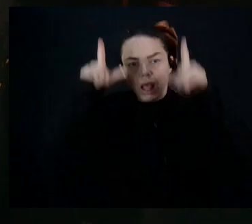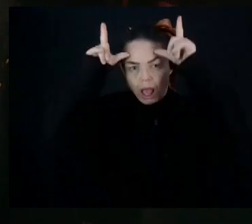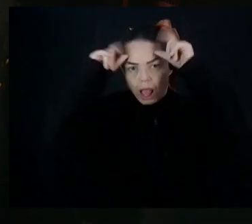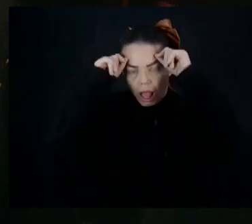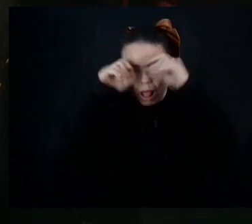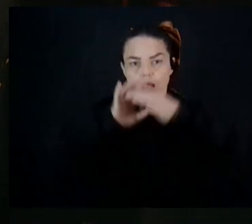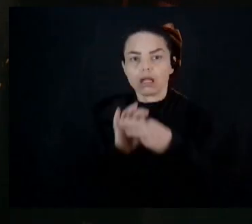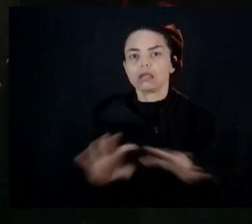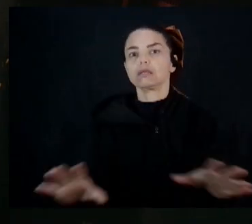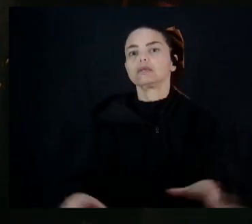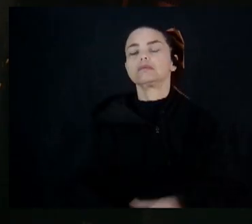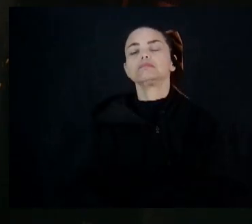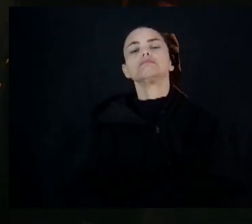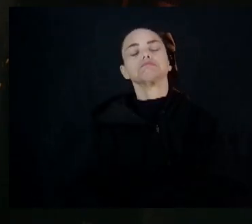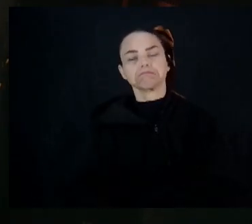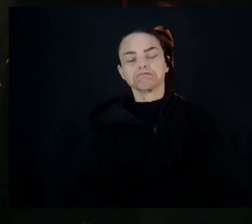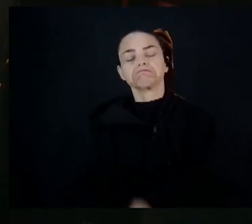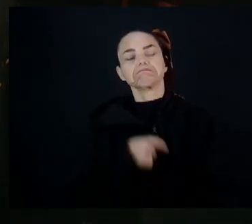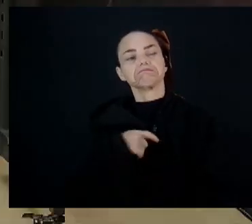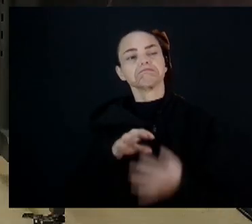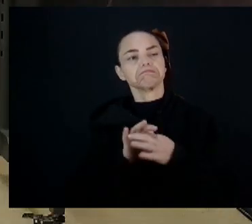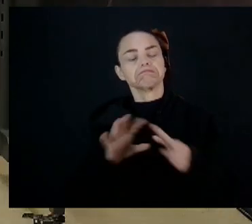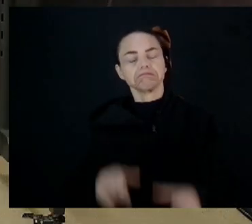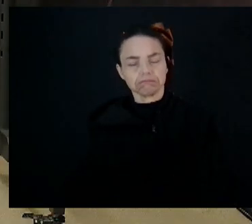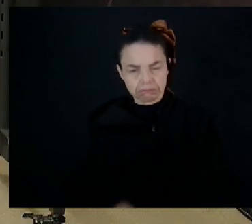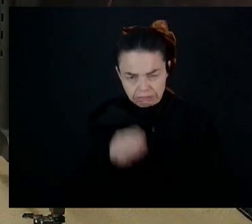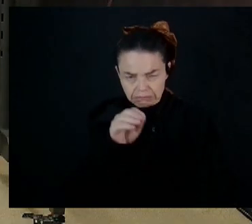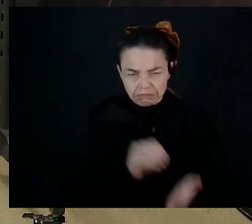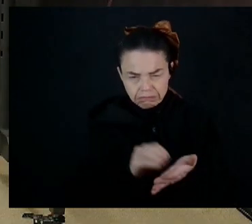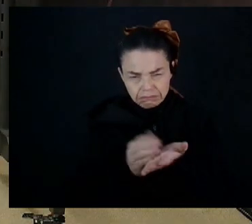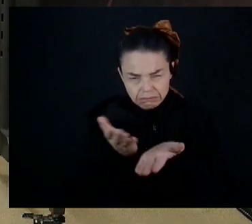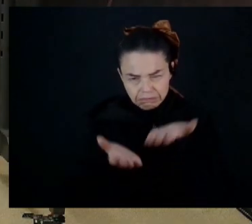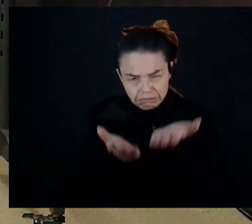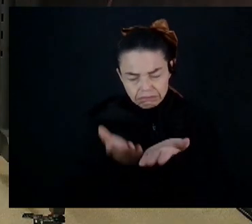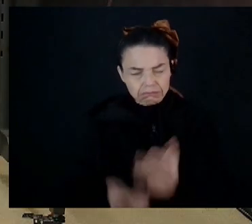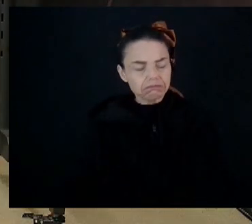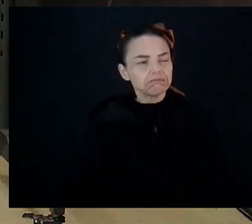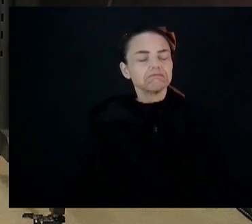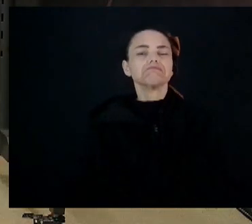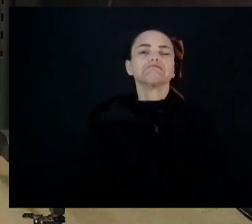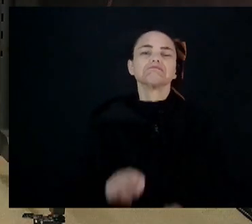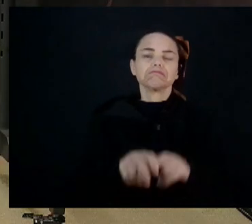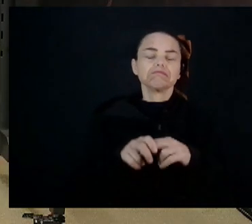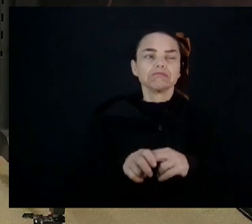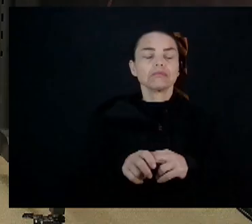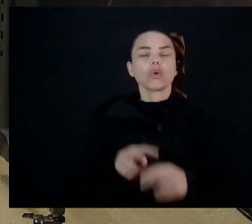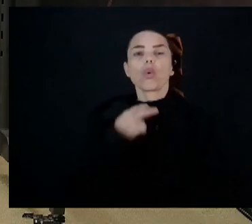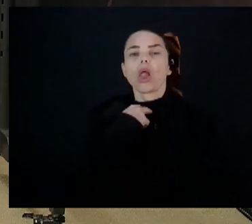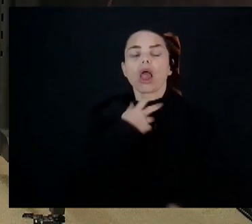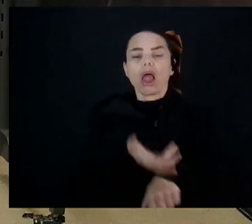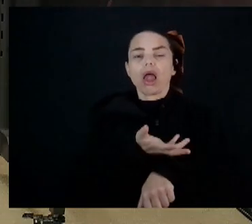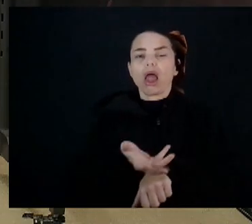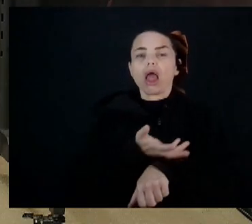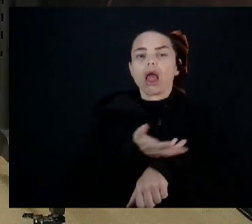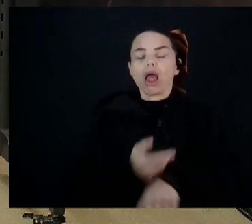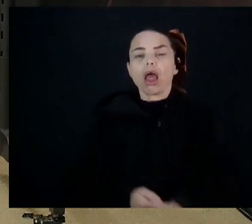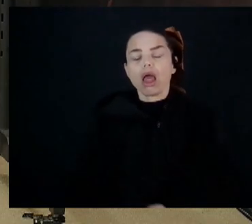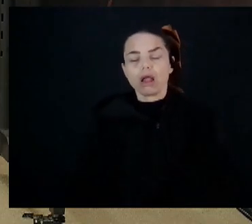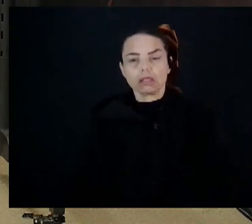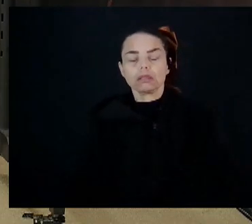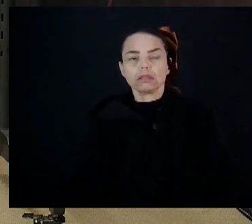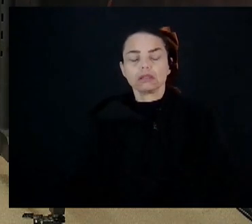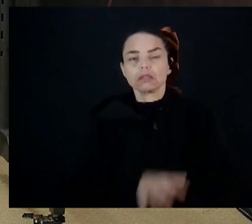né, para fazer o que eu quiser. Será que é uma falta de equilíbrio que a gente está tendo por conta dessa vida corrida que o mundo nos impõe